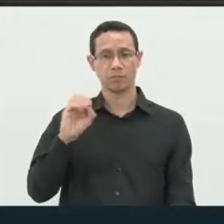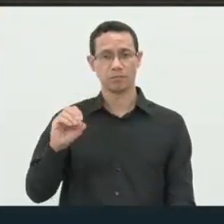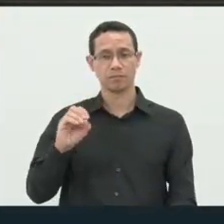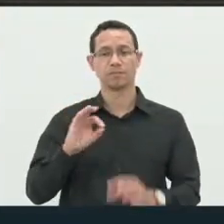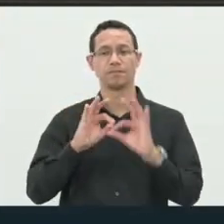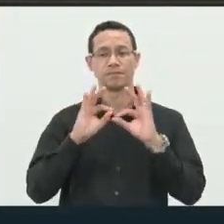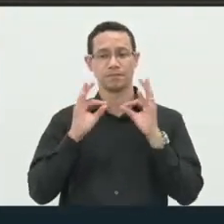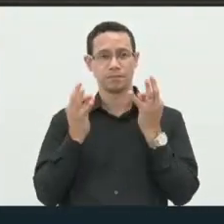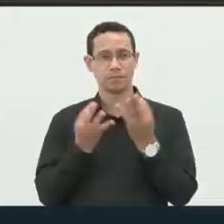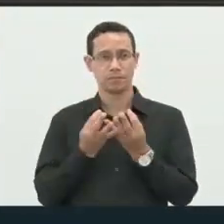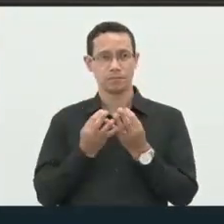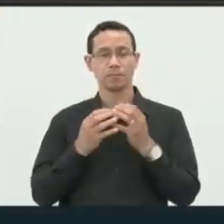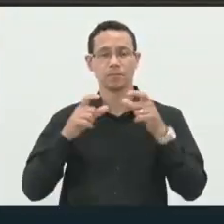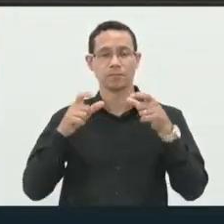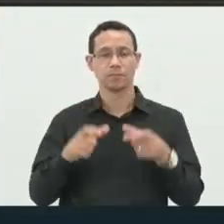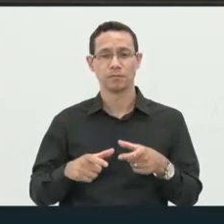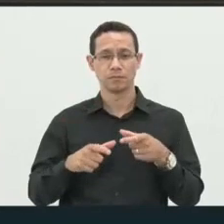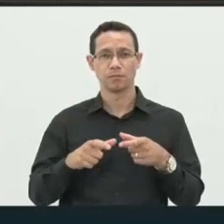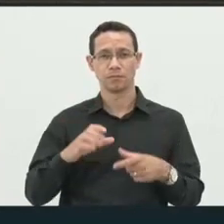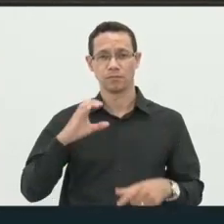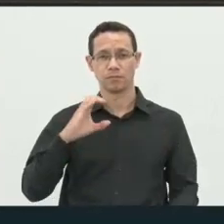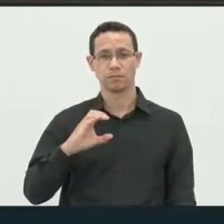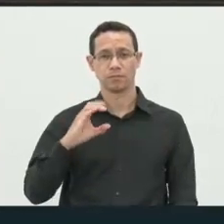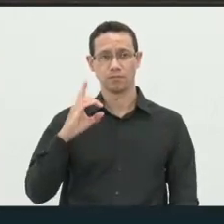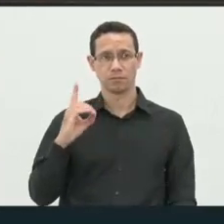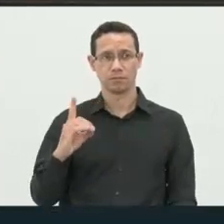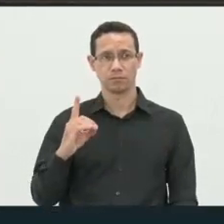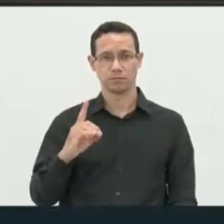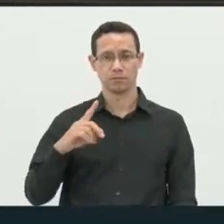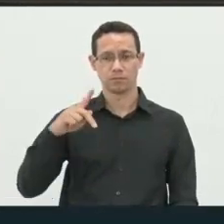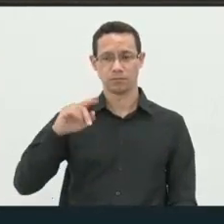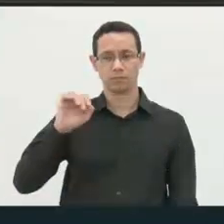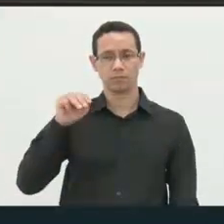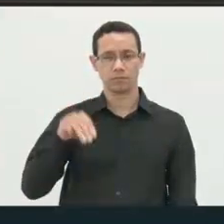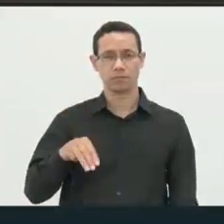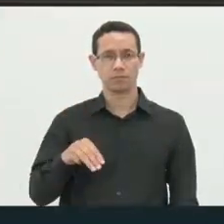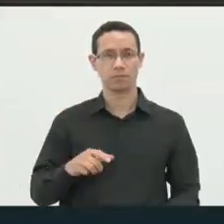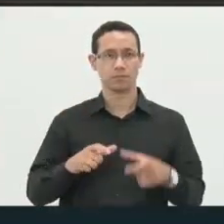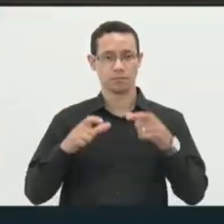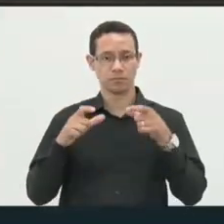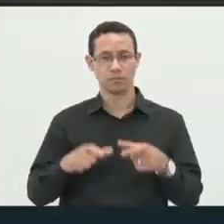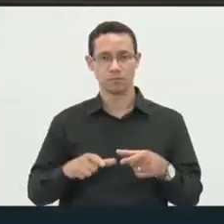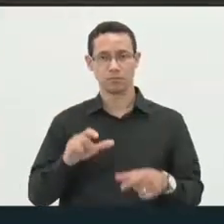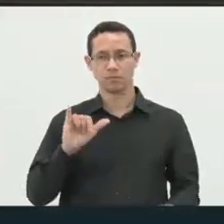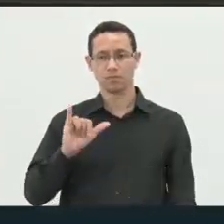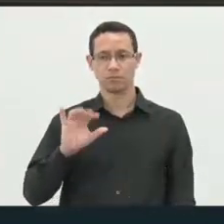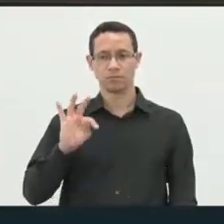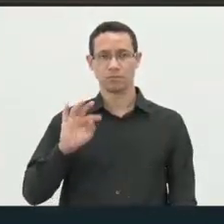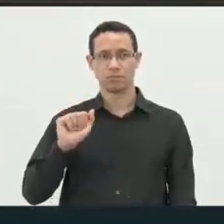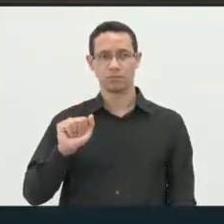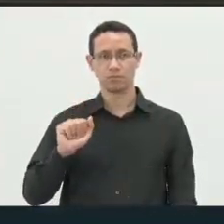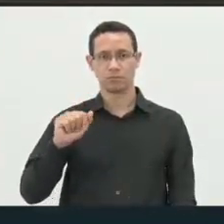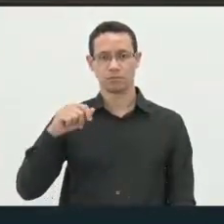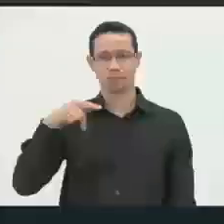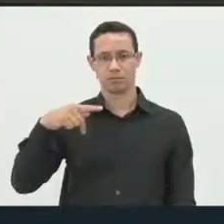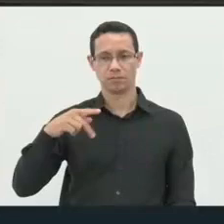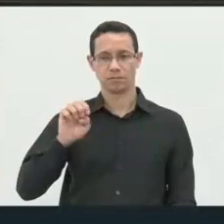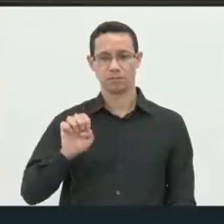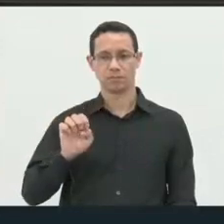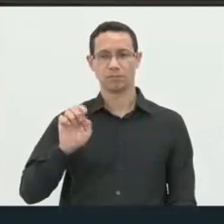no condomínio pin ali na região de itapegica é o pinguarulhos